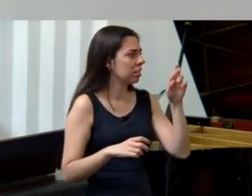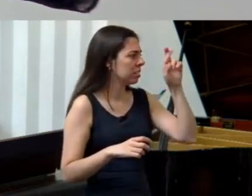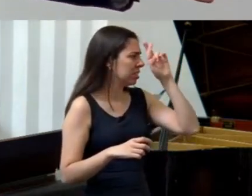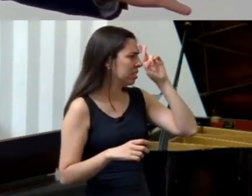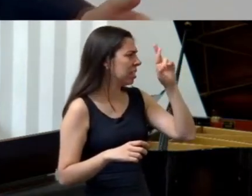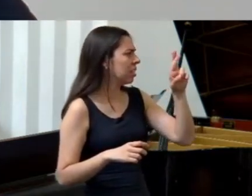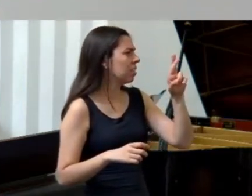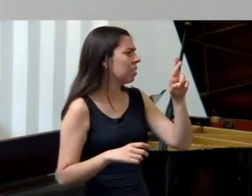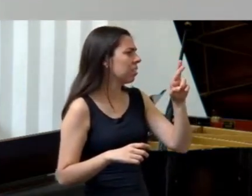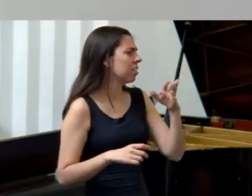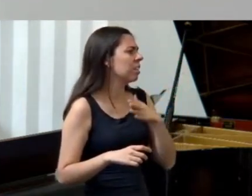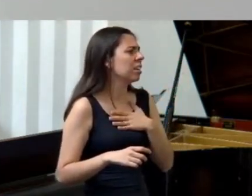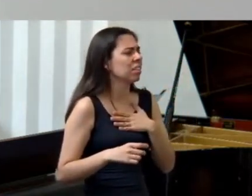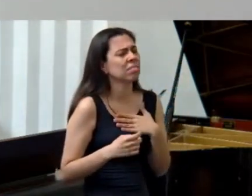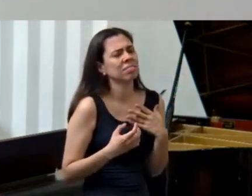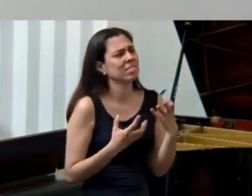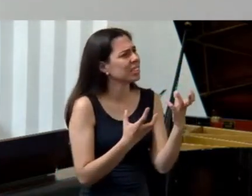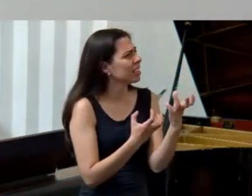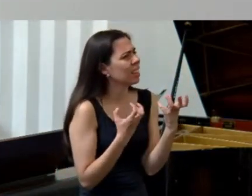eu não aguento mais.